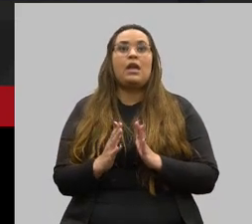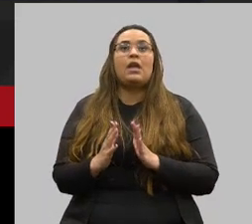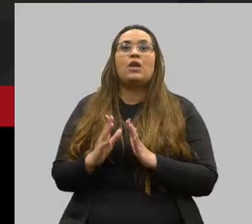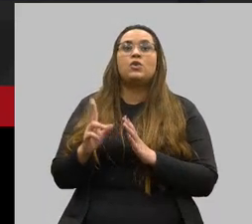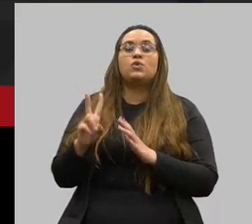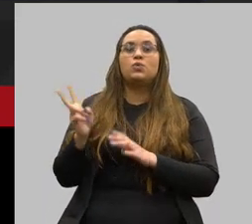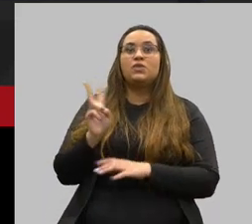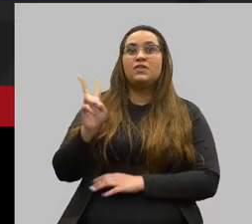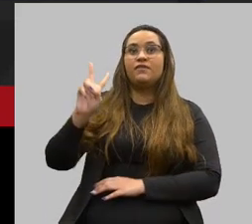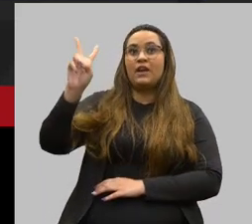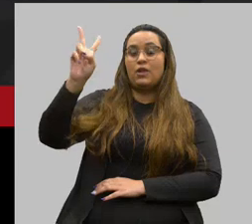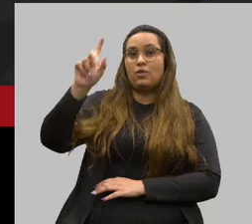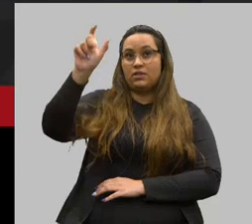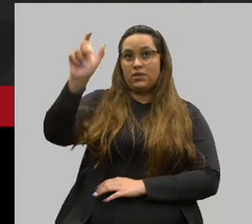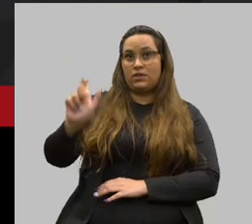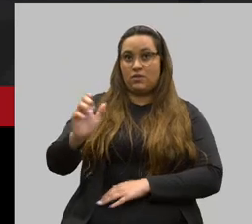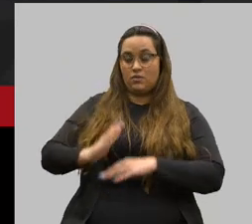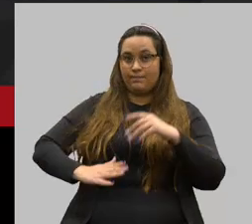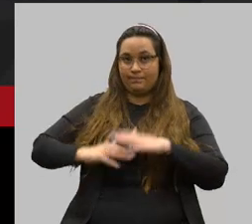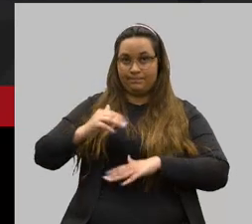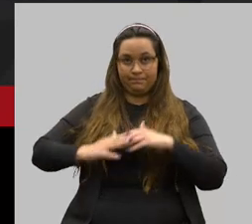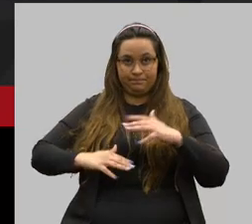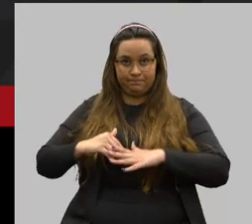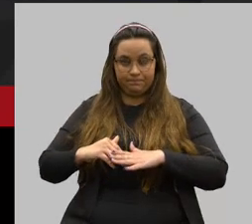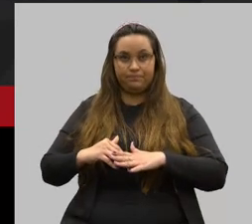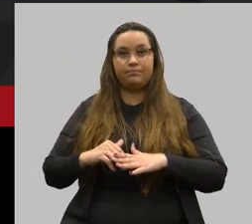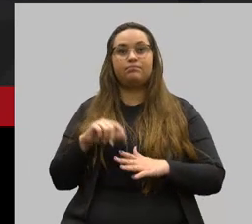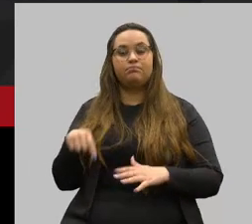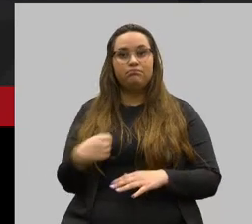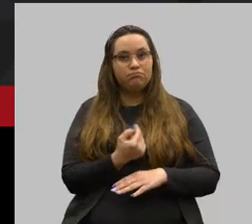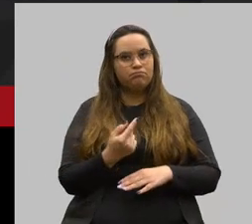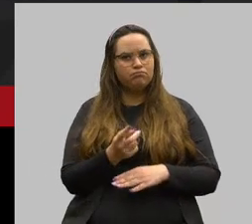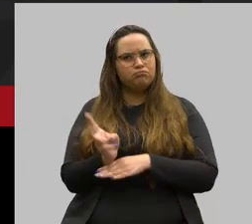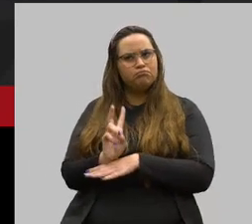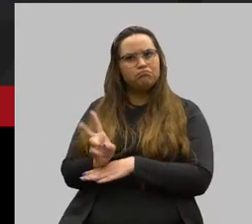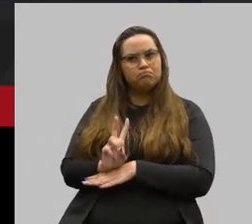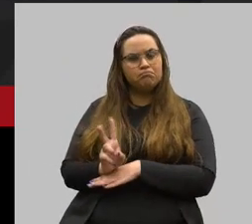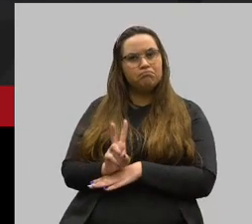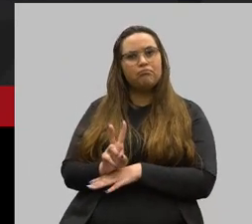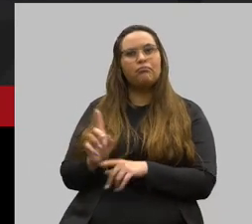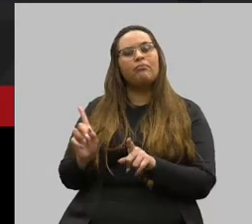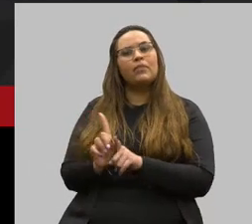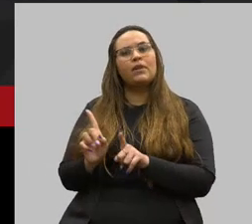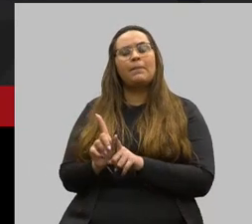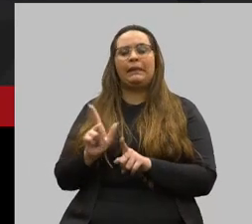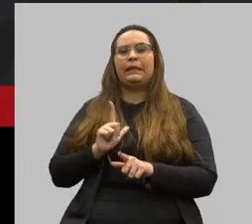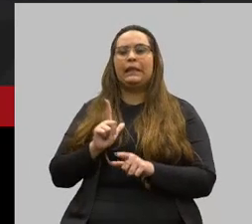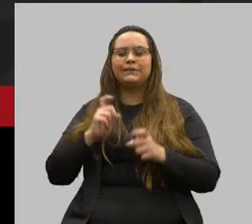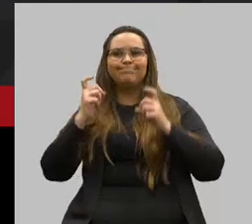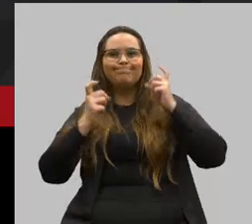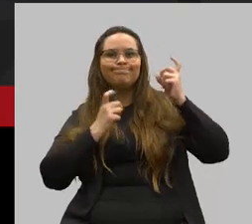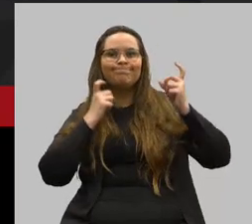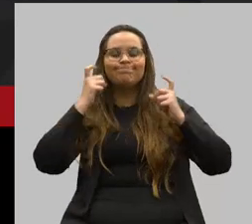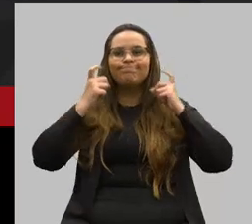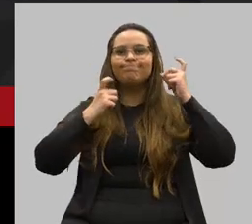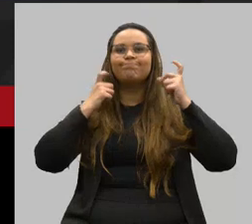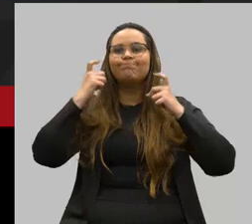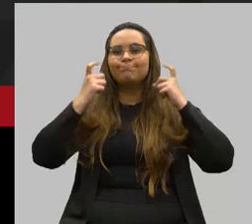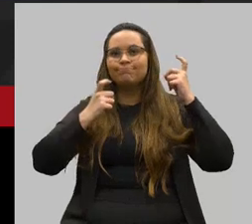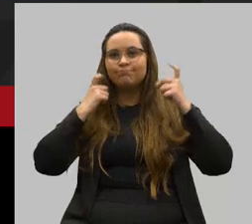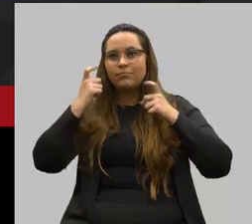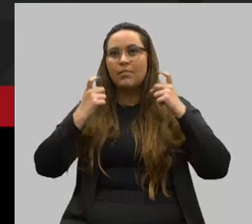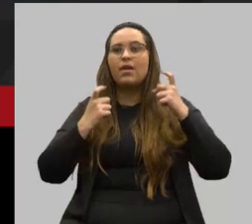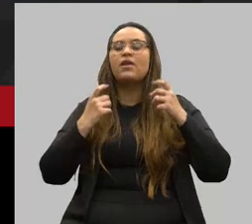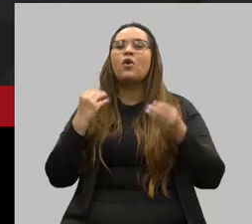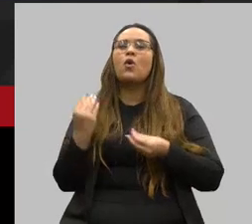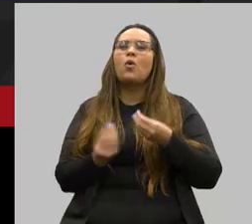Civil eh tão logo Assumimos a chefia da instituição e tivemos uma preocupação muito grande quanto a